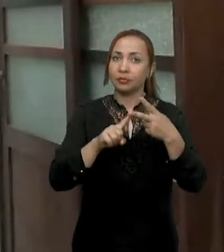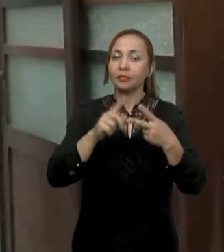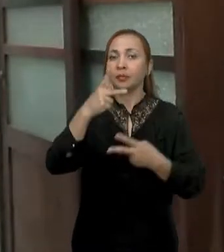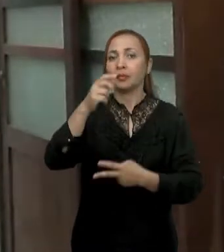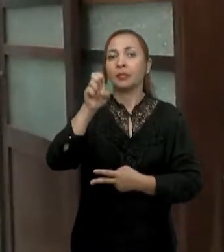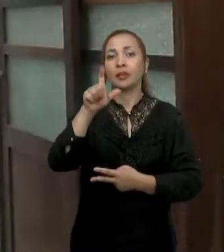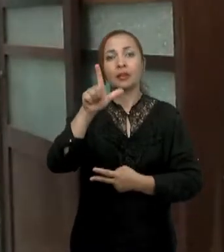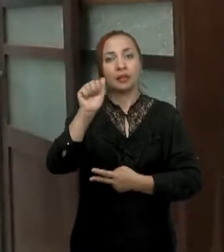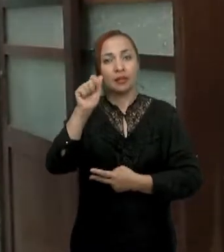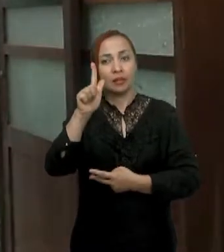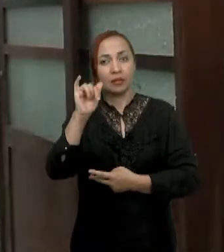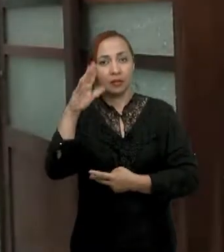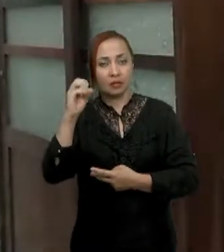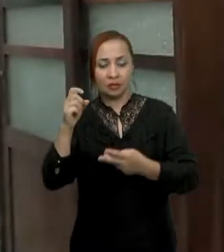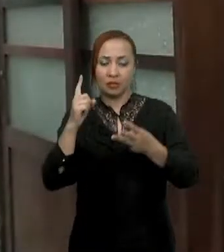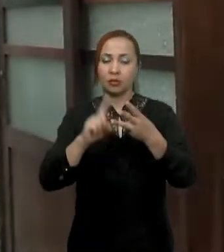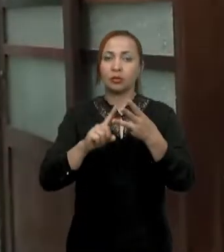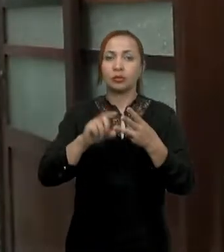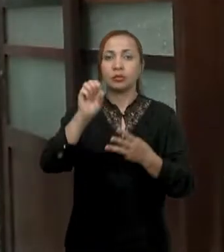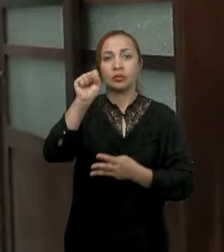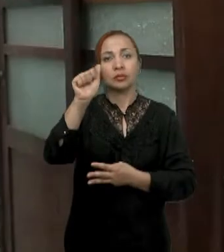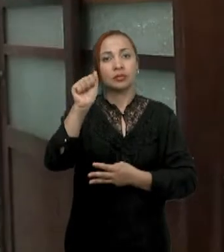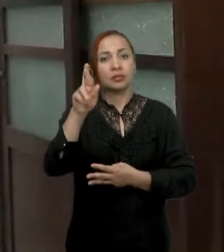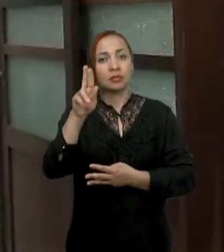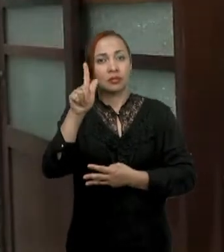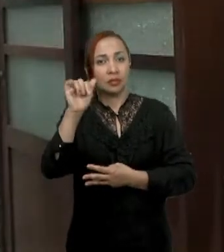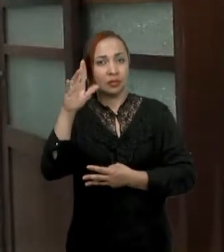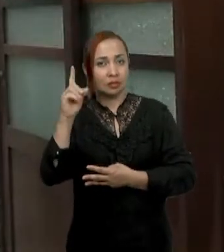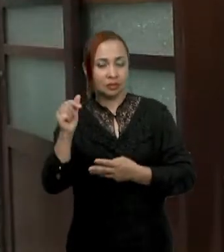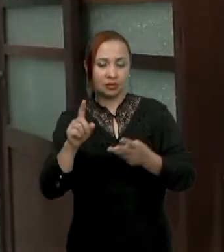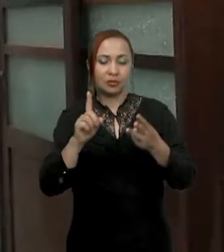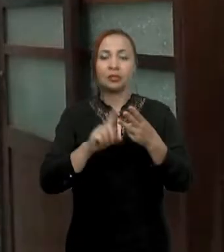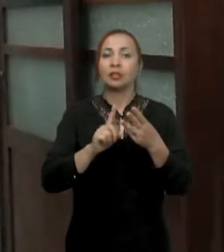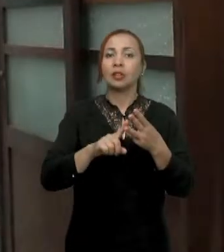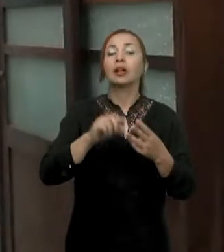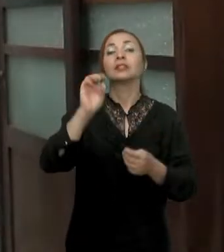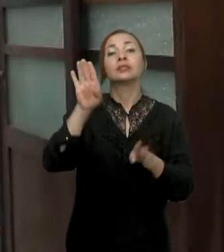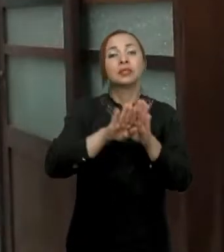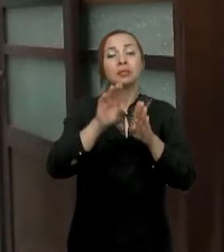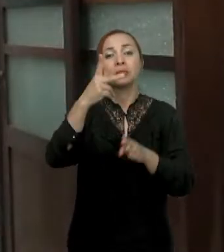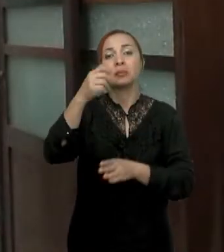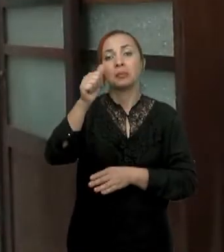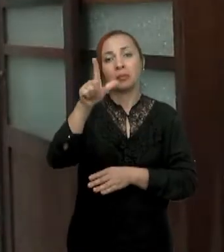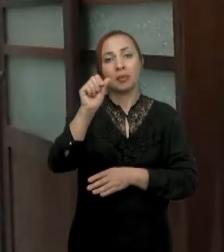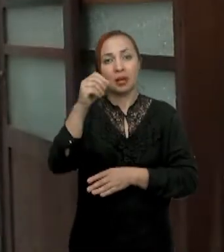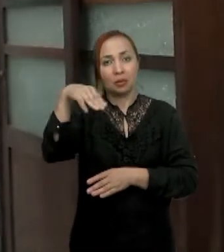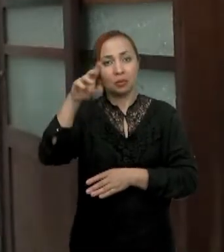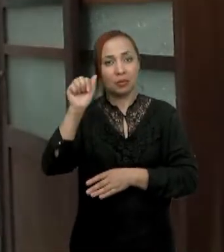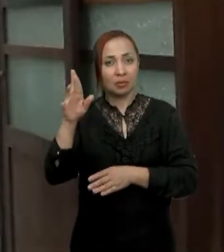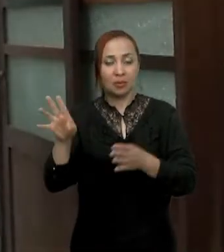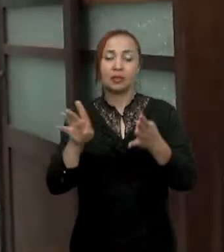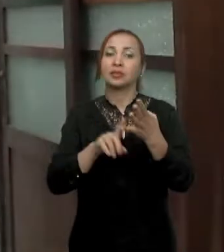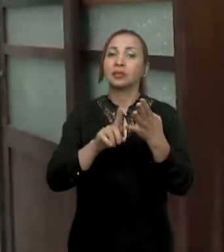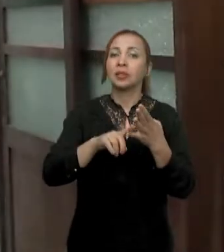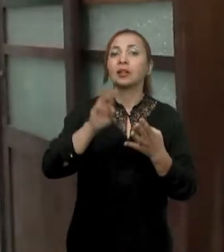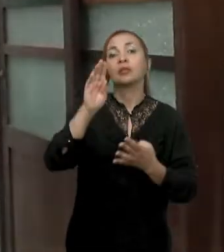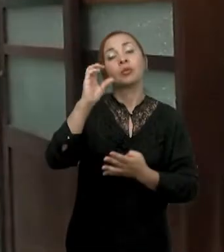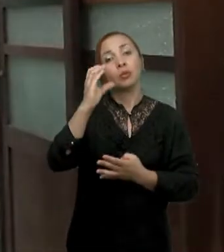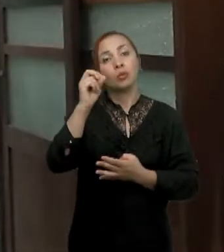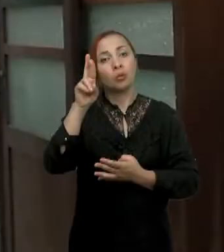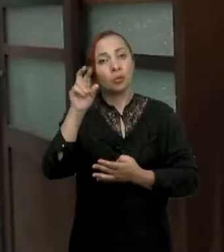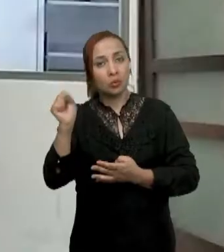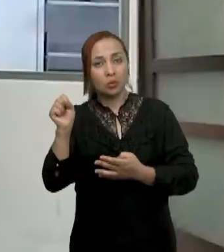pequenos pelágicos, a sardinha e a palombeta, e 2 espécies, o coró e